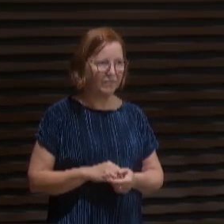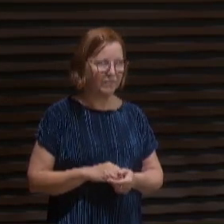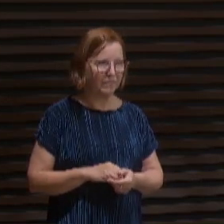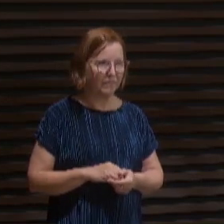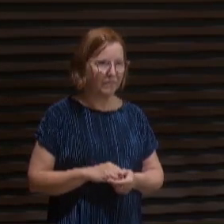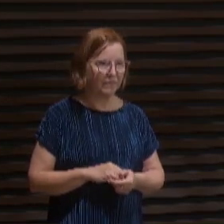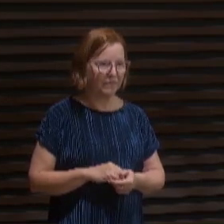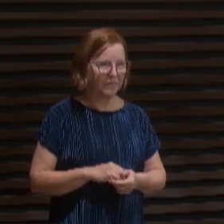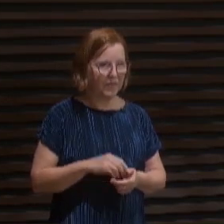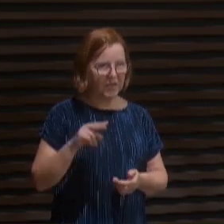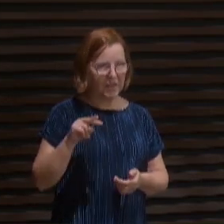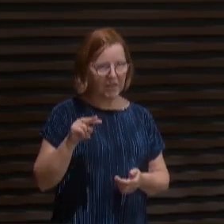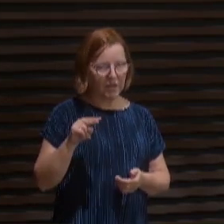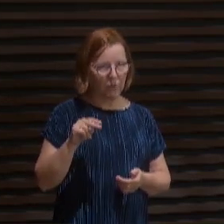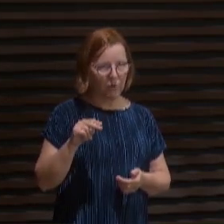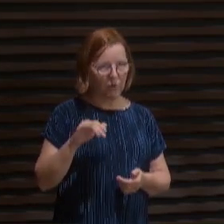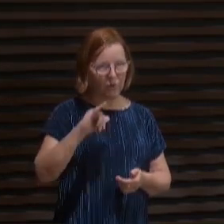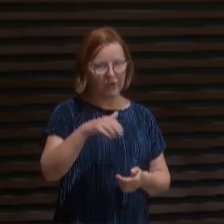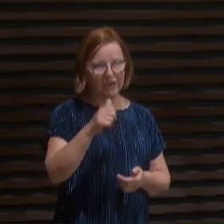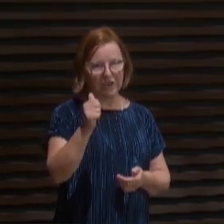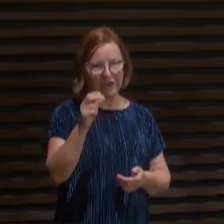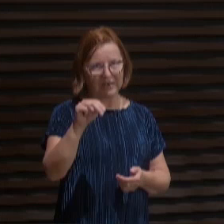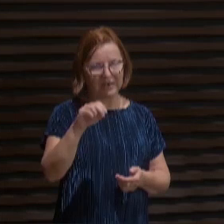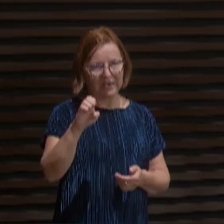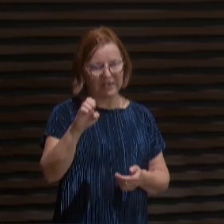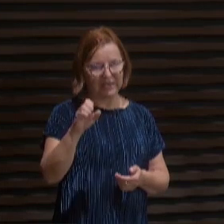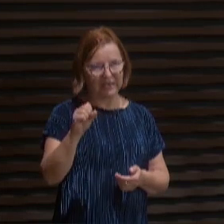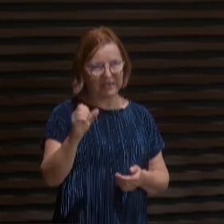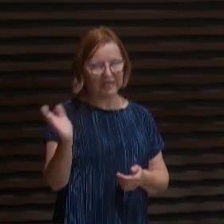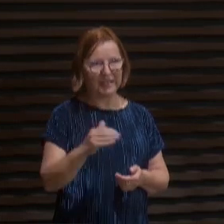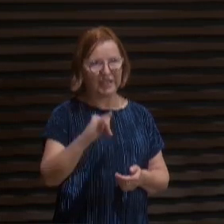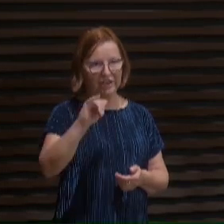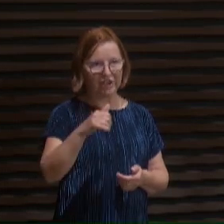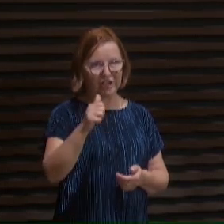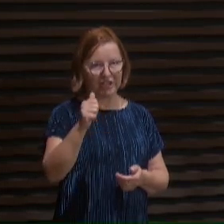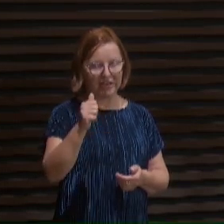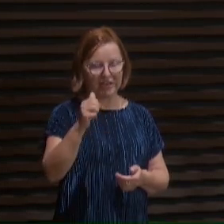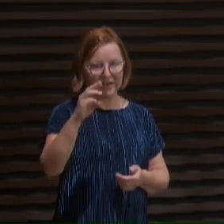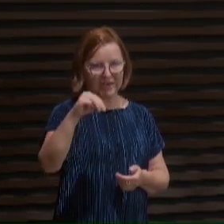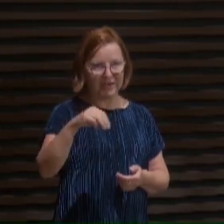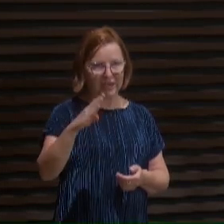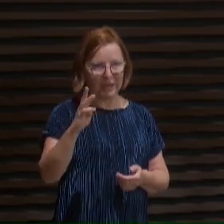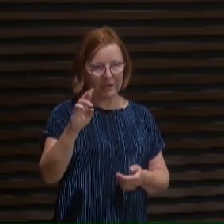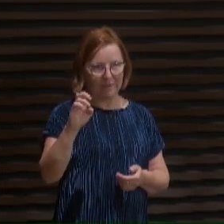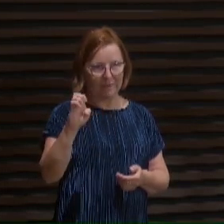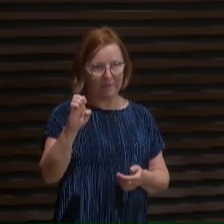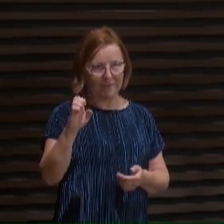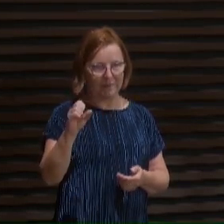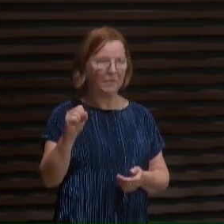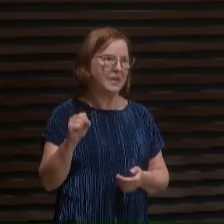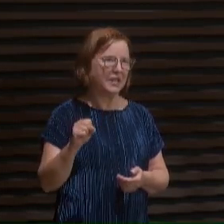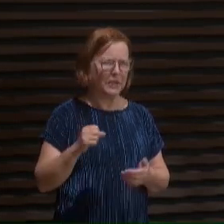E do modo porque Janes e Jambres resistiram a Moisés, também estes